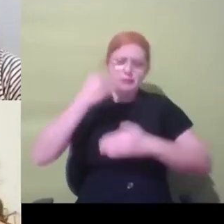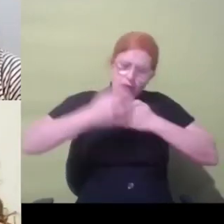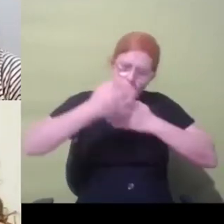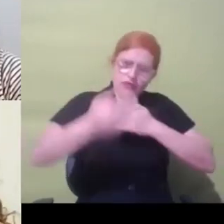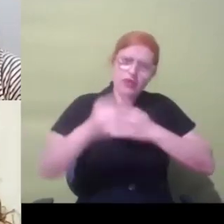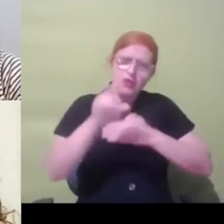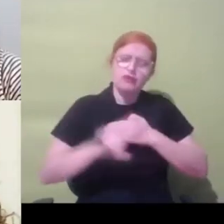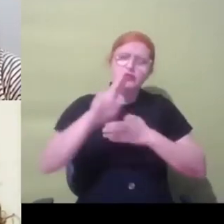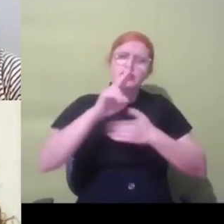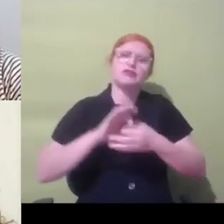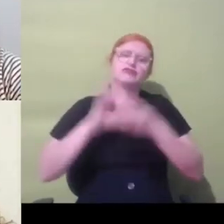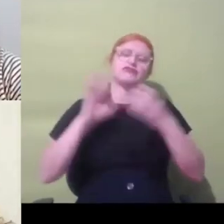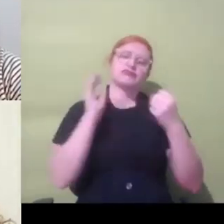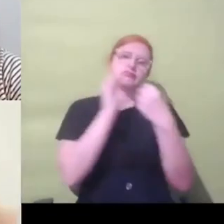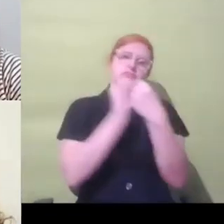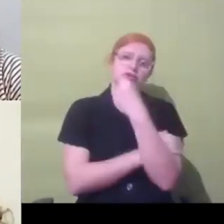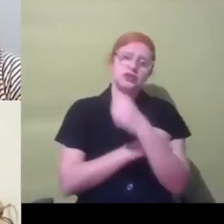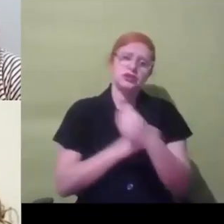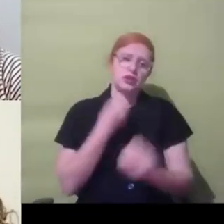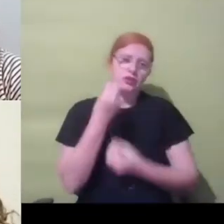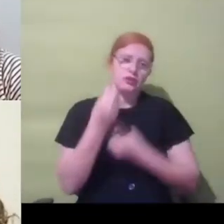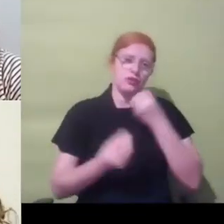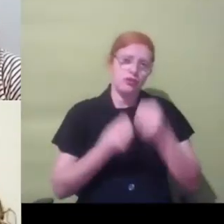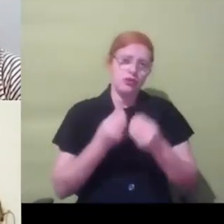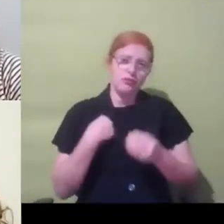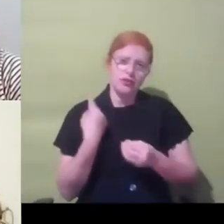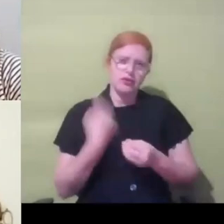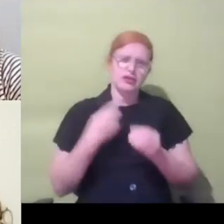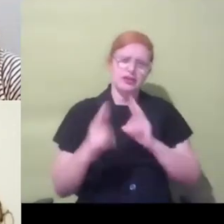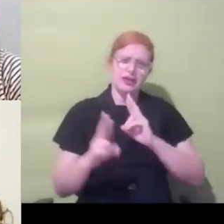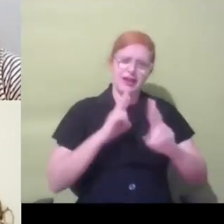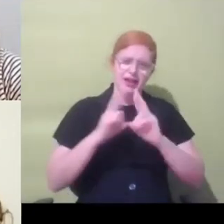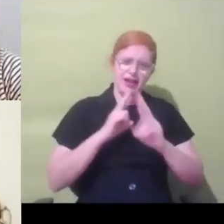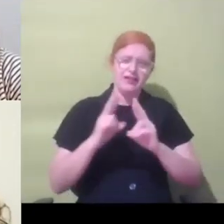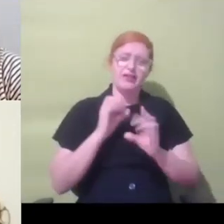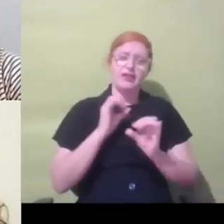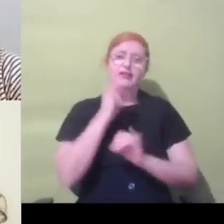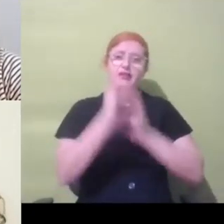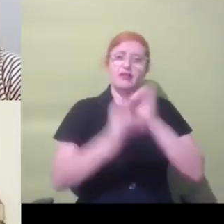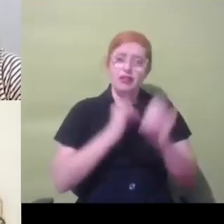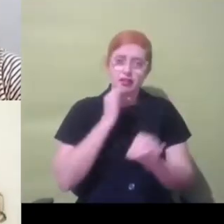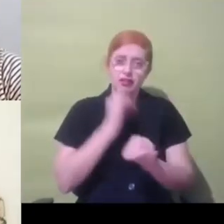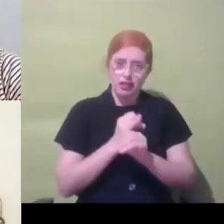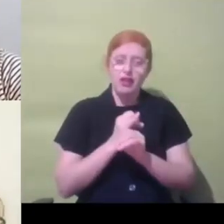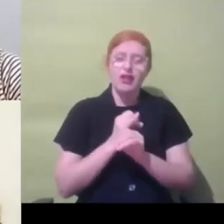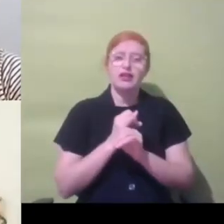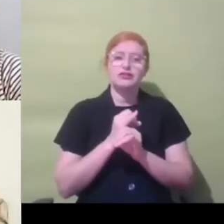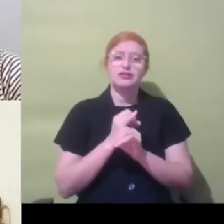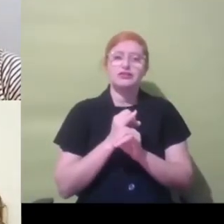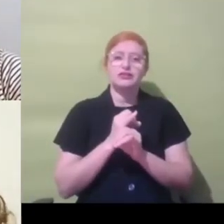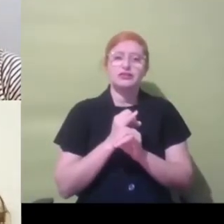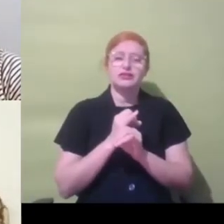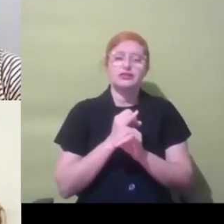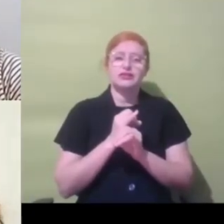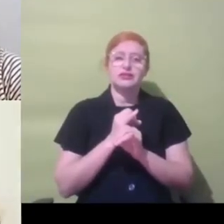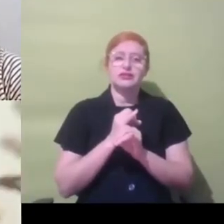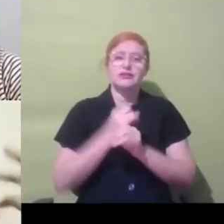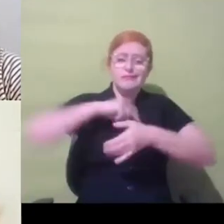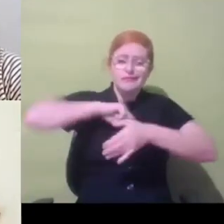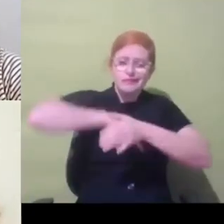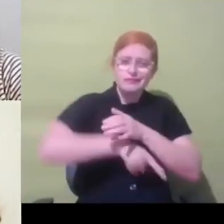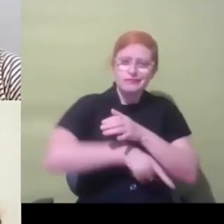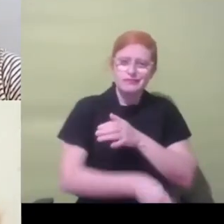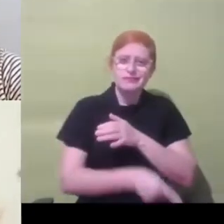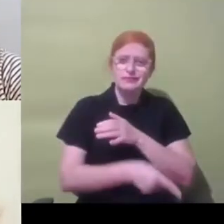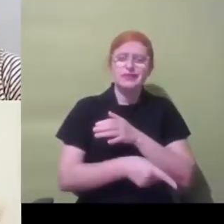Universidade Feminista, é de como a nossa relação com a internet ela está atravessada por essas desigualdades, profundamente atravessada